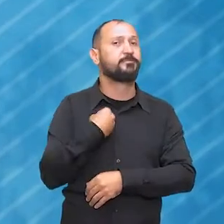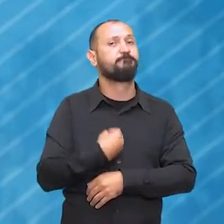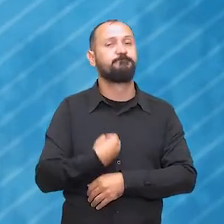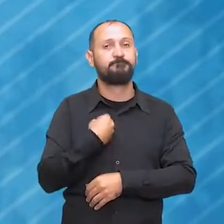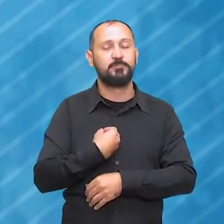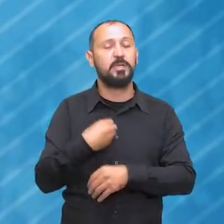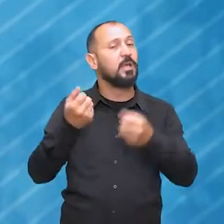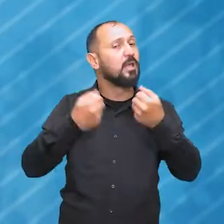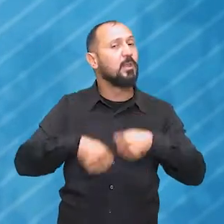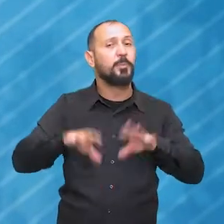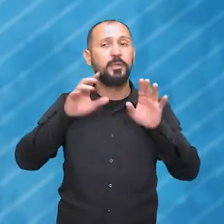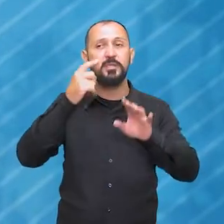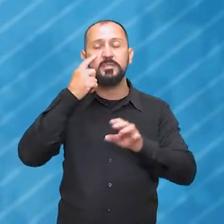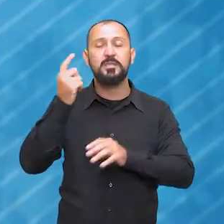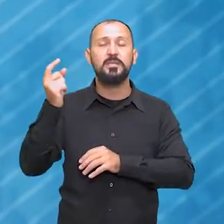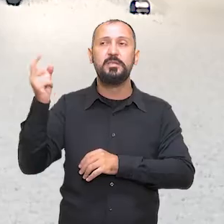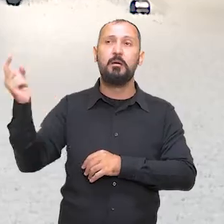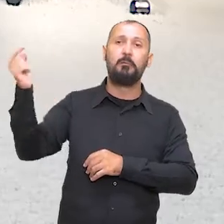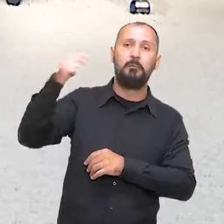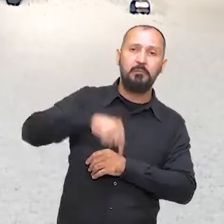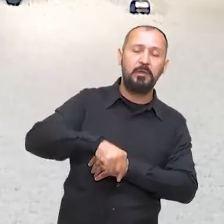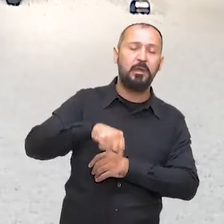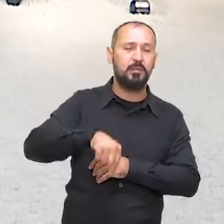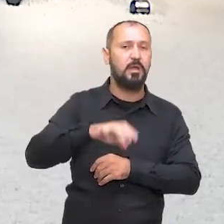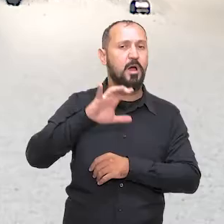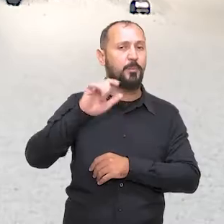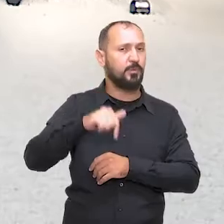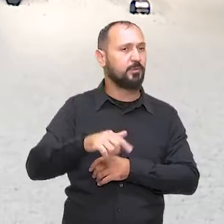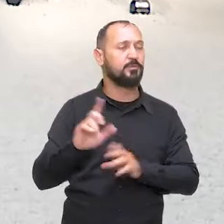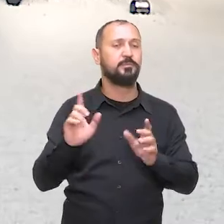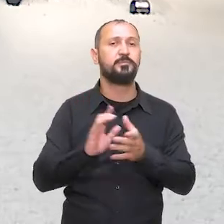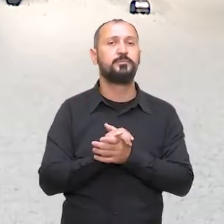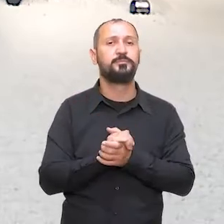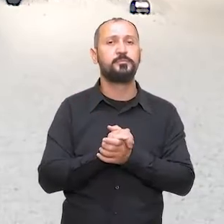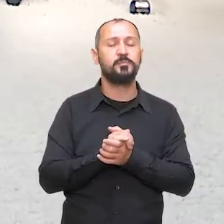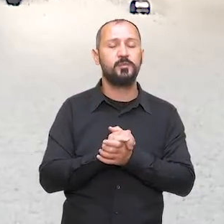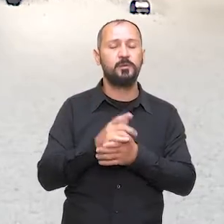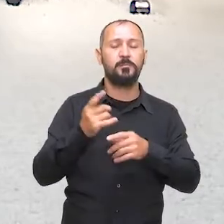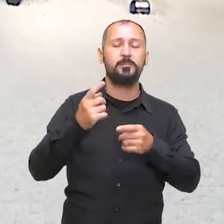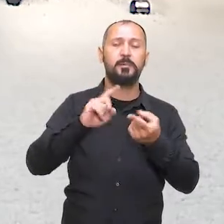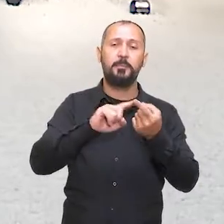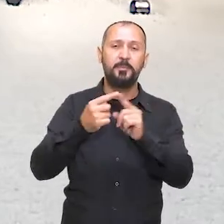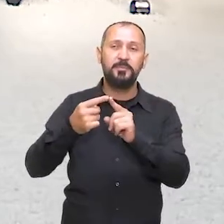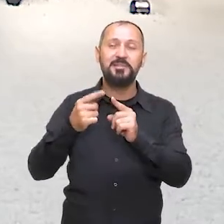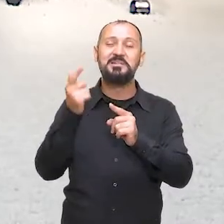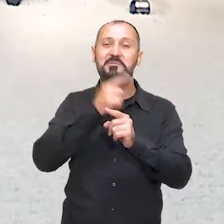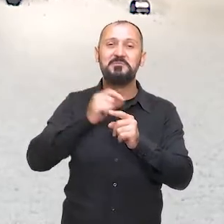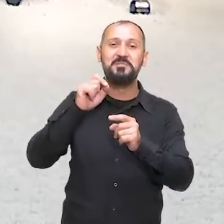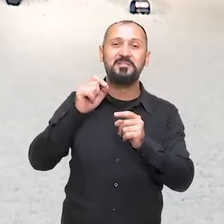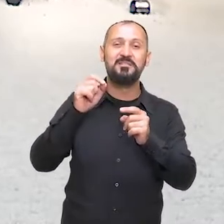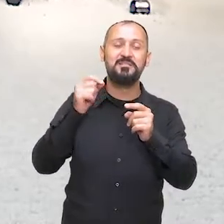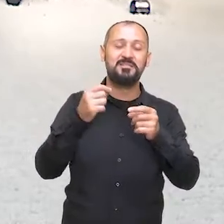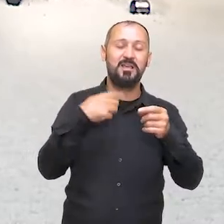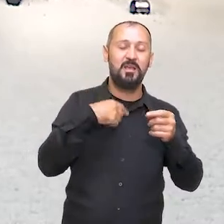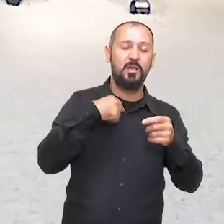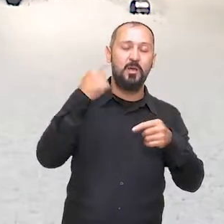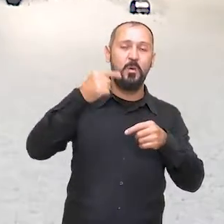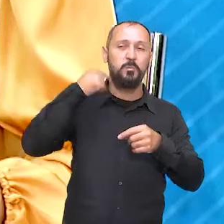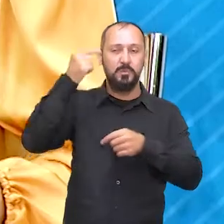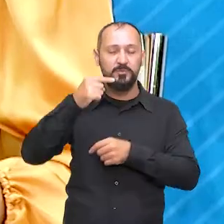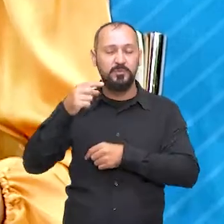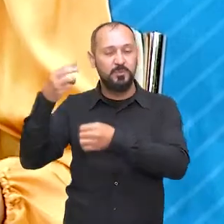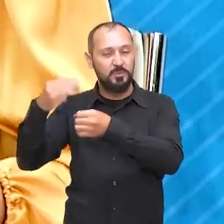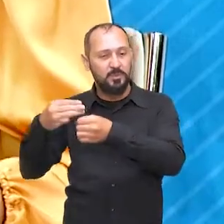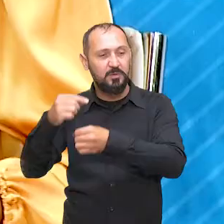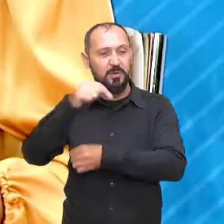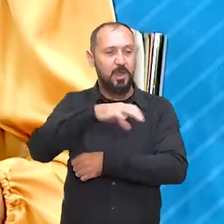do interior, mais do que nunca, está convocado a participar, não precisando se deslocar, se locomover até Campo Grande. Uma ferramenta que